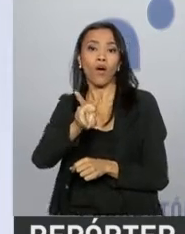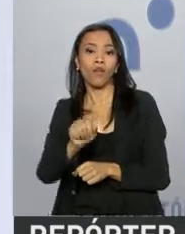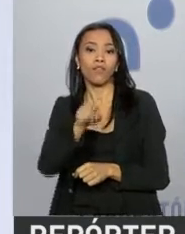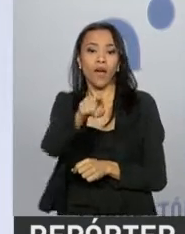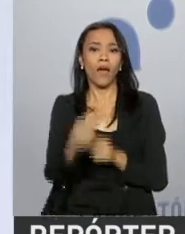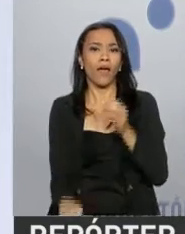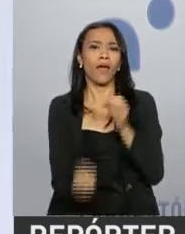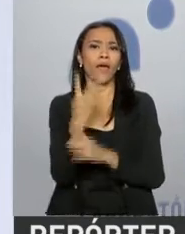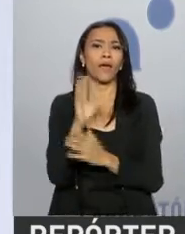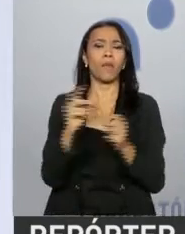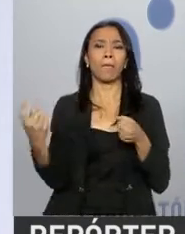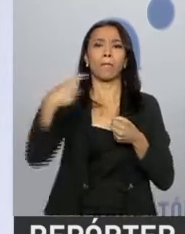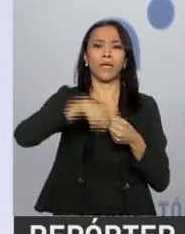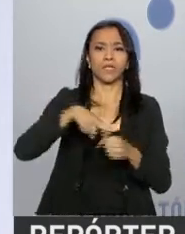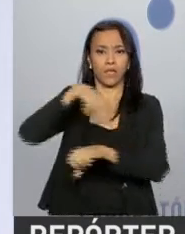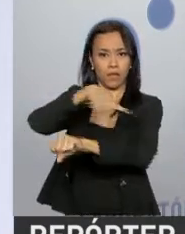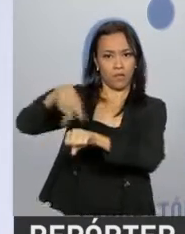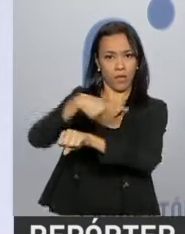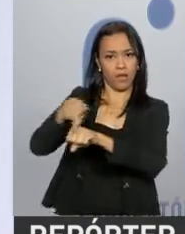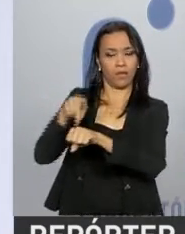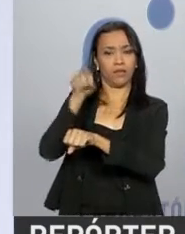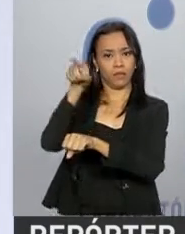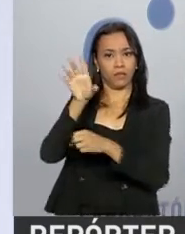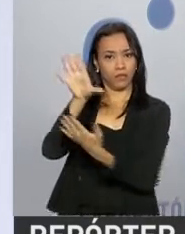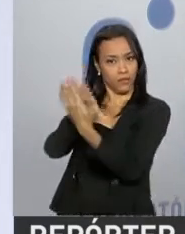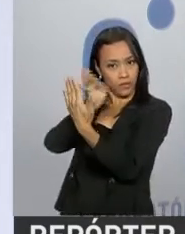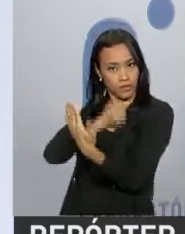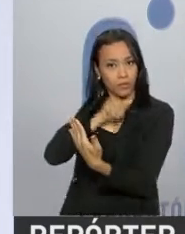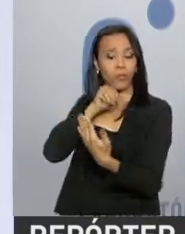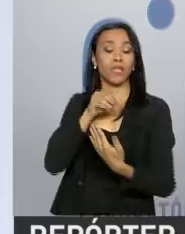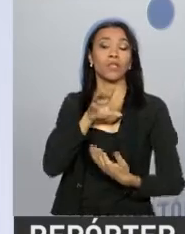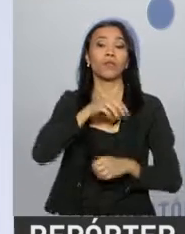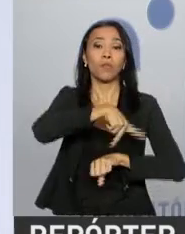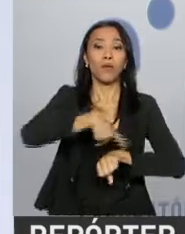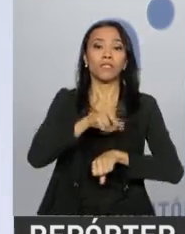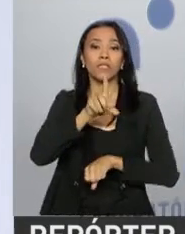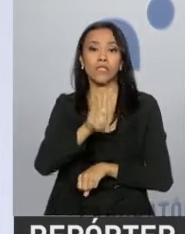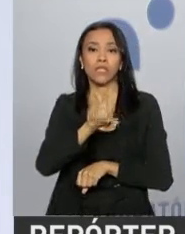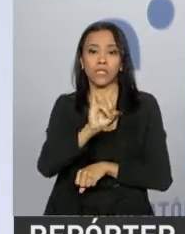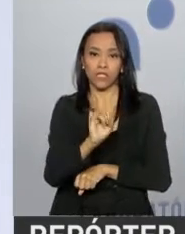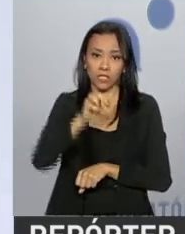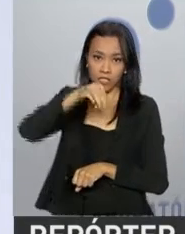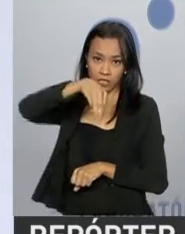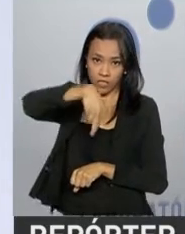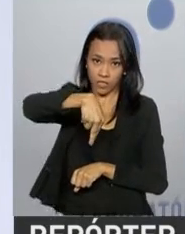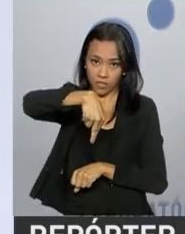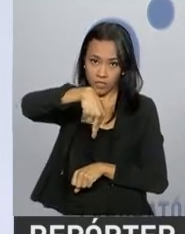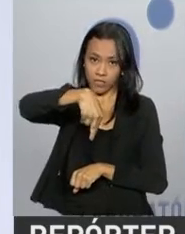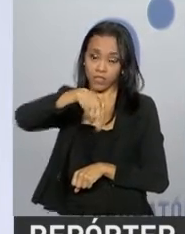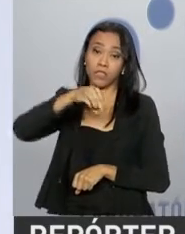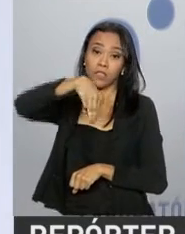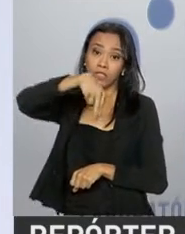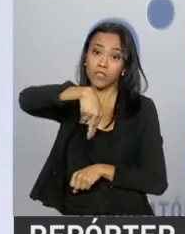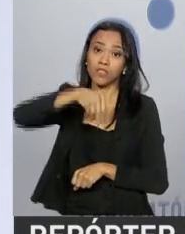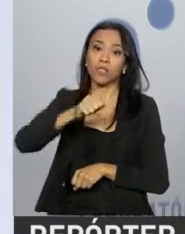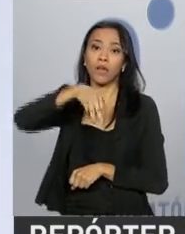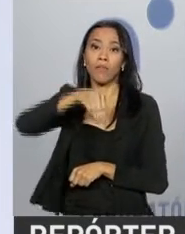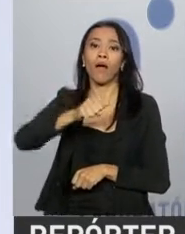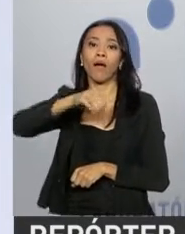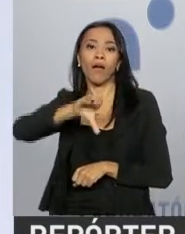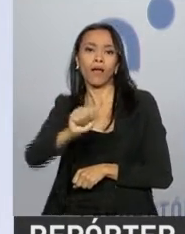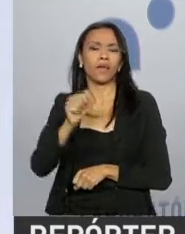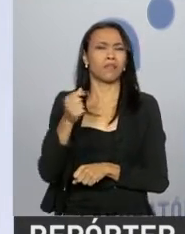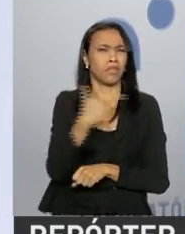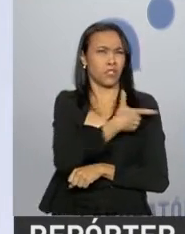da Dinamarca. O Laboratório Nacional é inspirado no modelo dinamarquês, que desde 2002 desenvolve